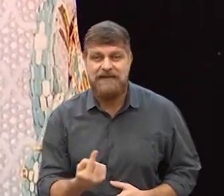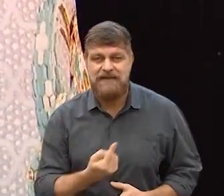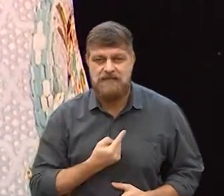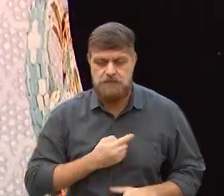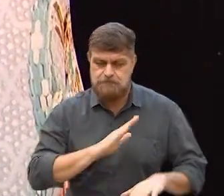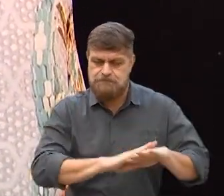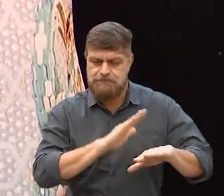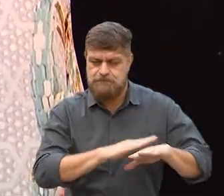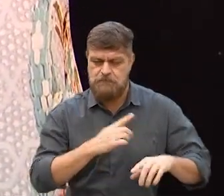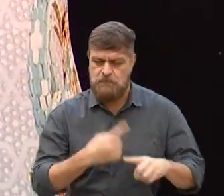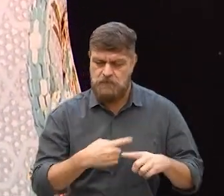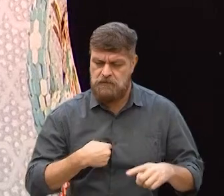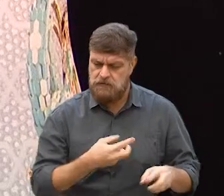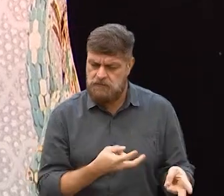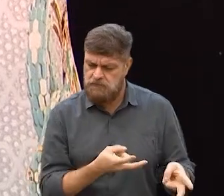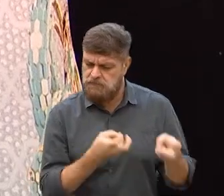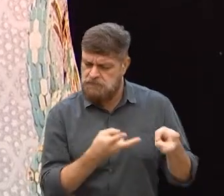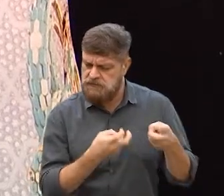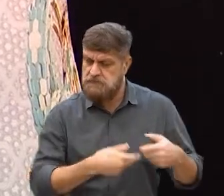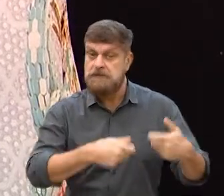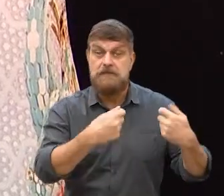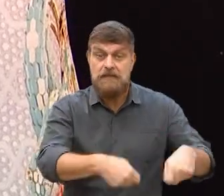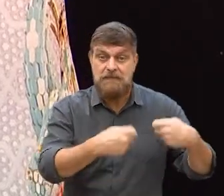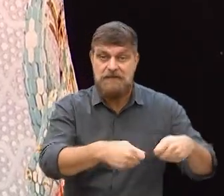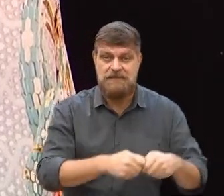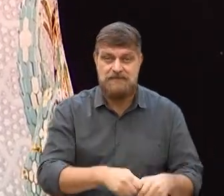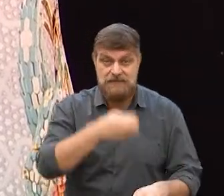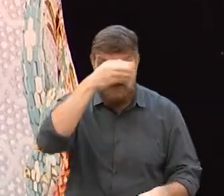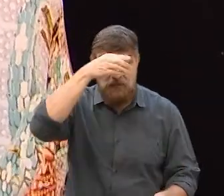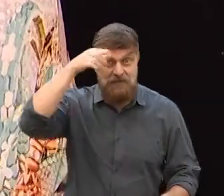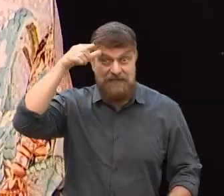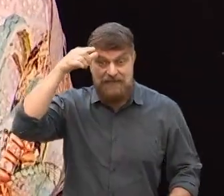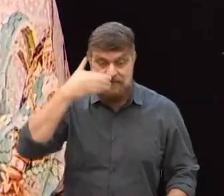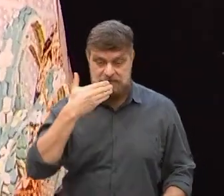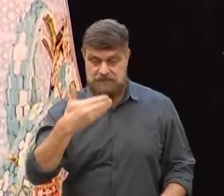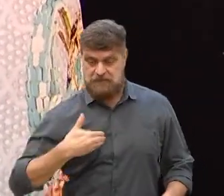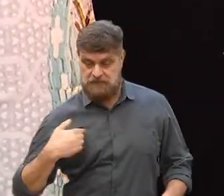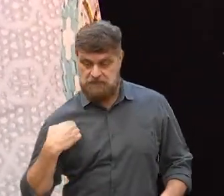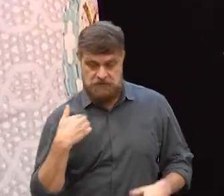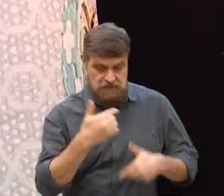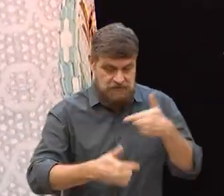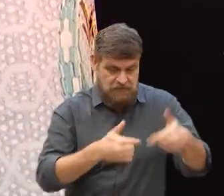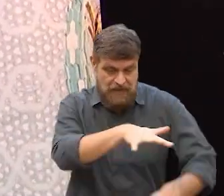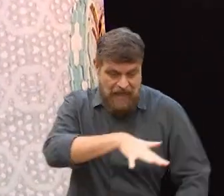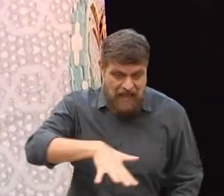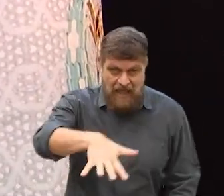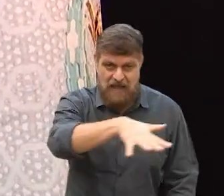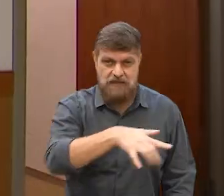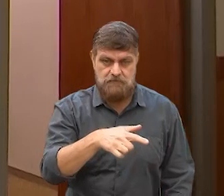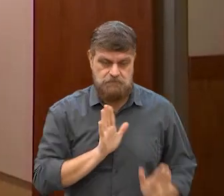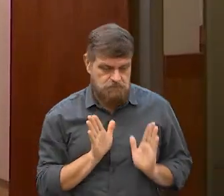se reinventar após a descoberta de uma leucemia. Eu sempre fui muito